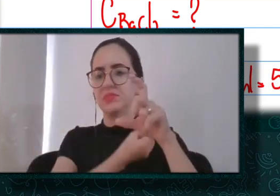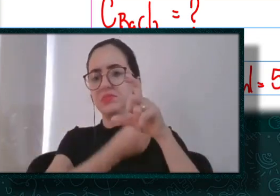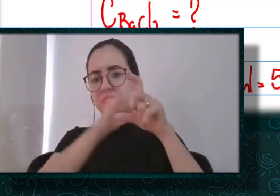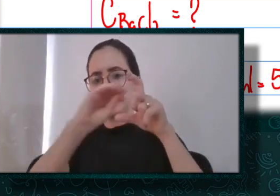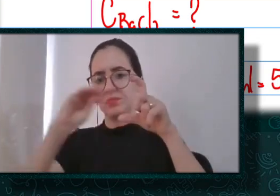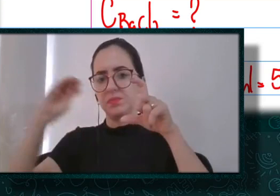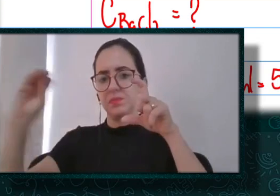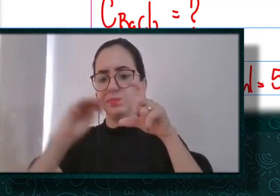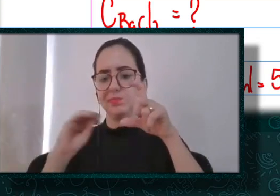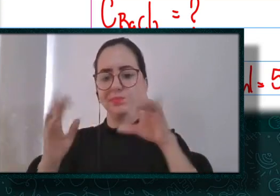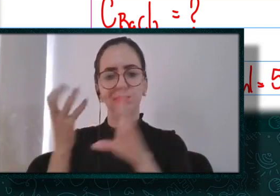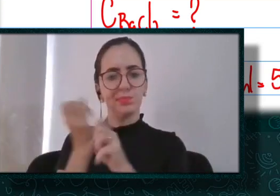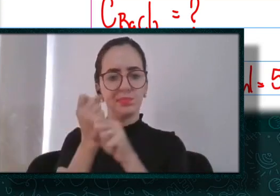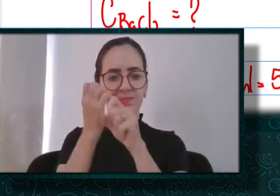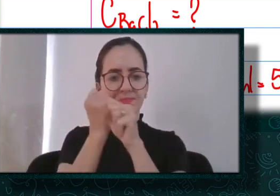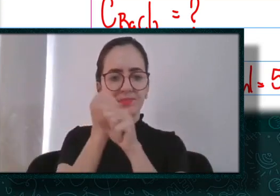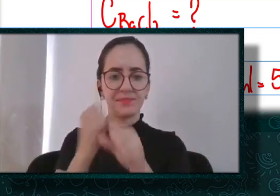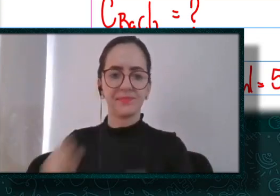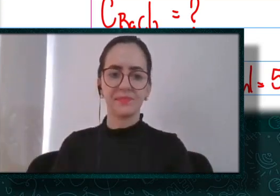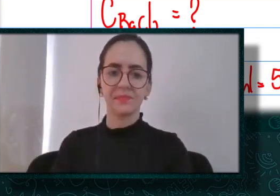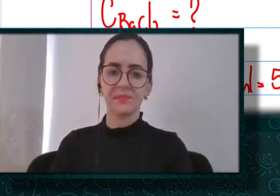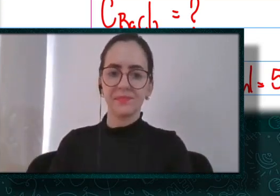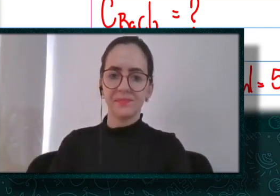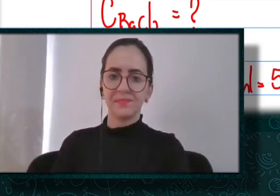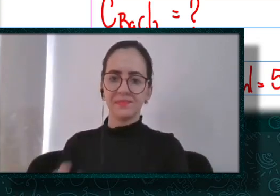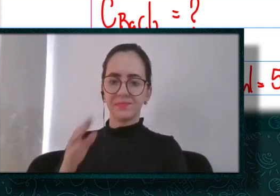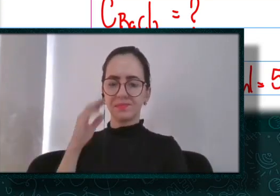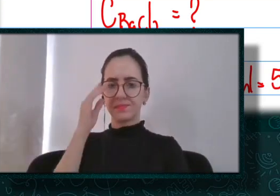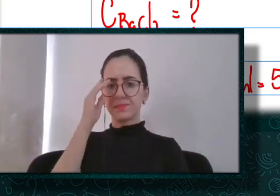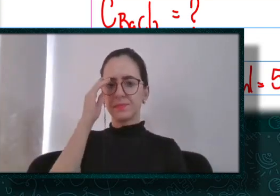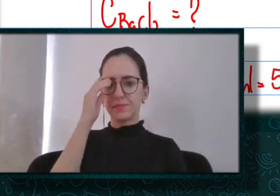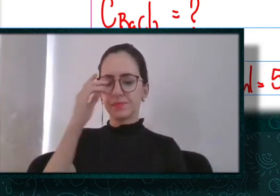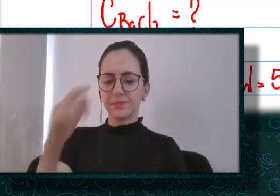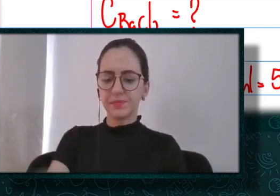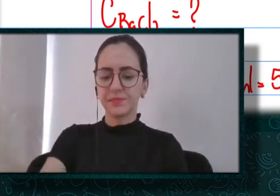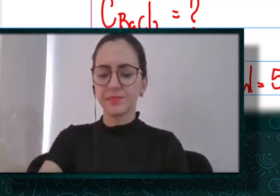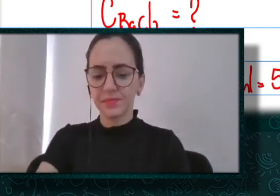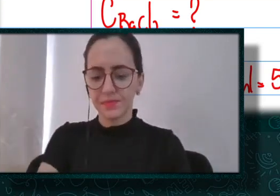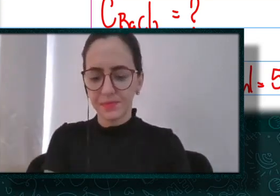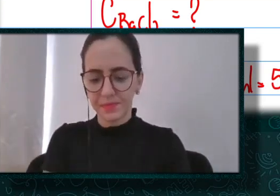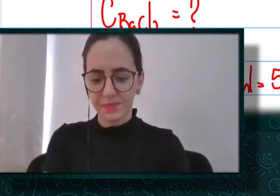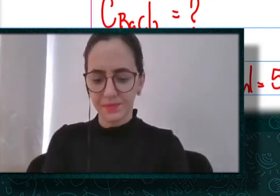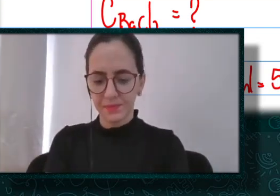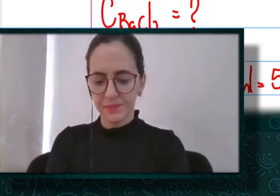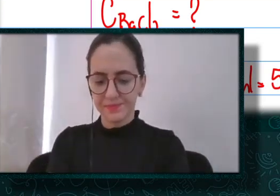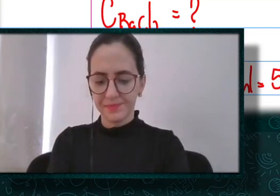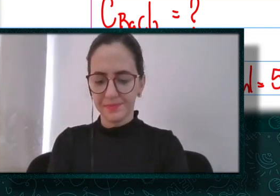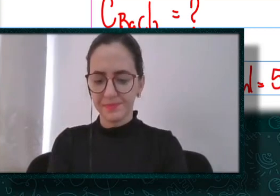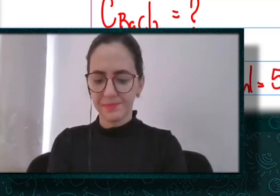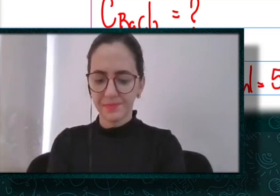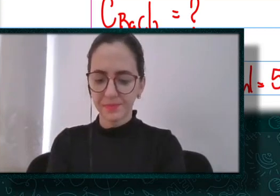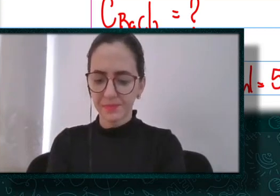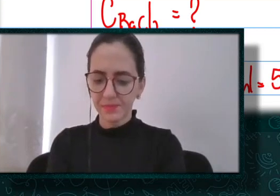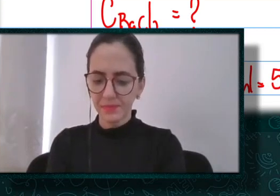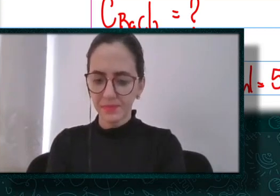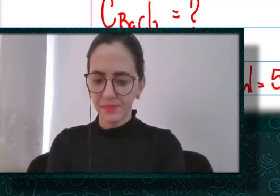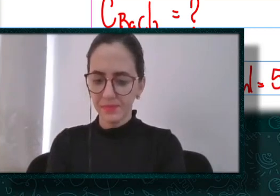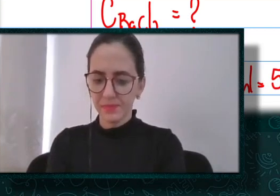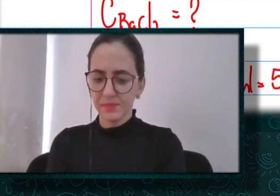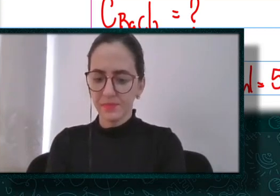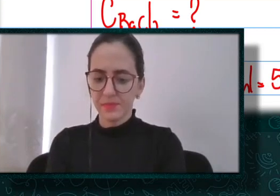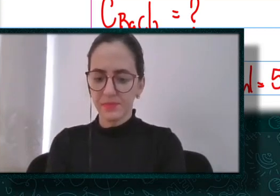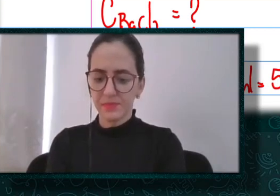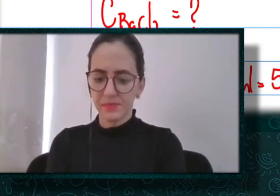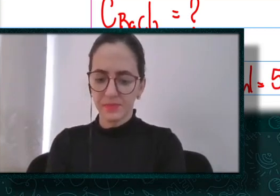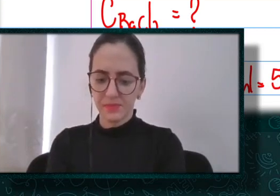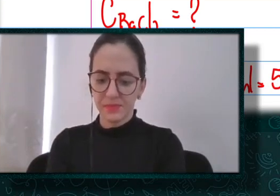550. Observa que de cá eu fiz em litros e aqui eu só fiz mudança do ml, tá? Não precisa conversão na hora de calcular.